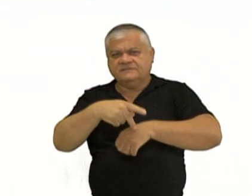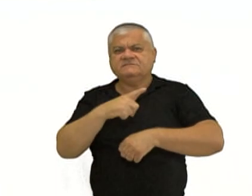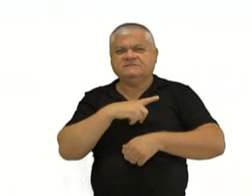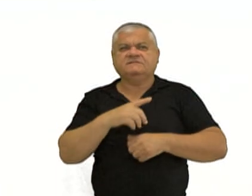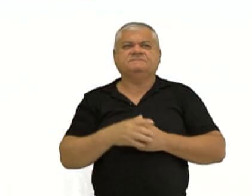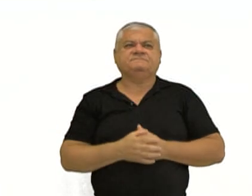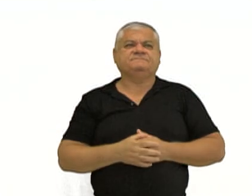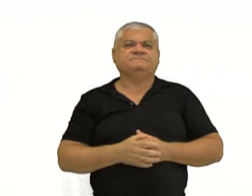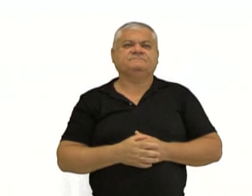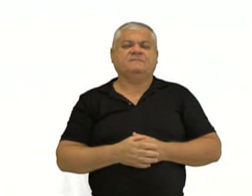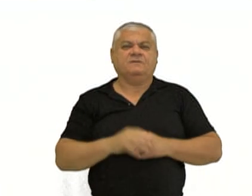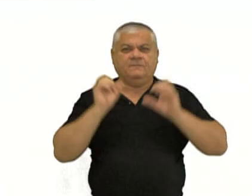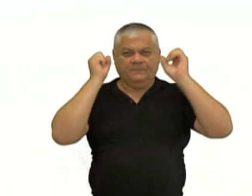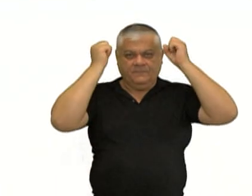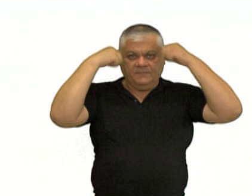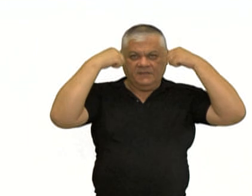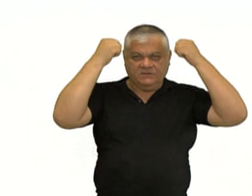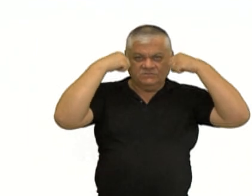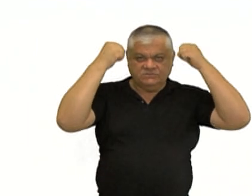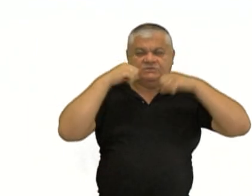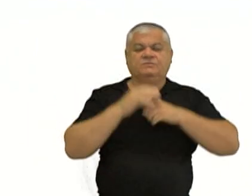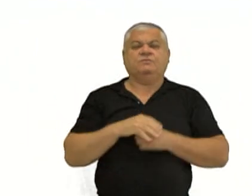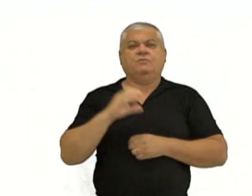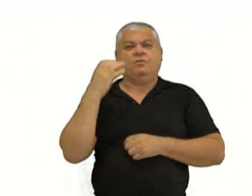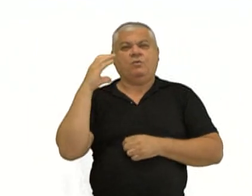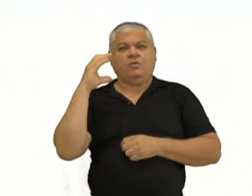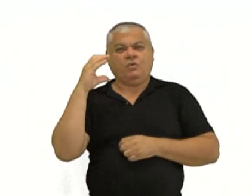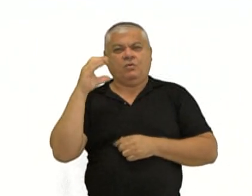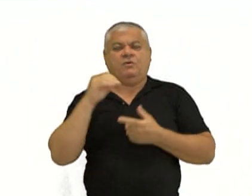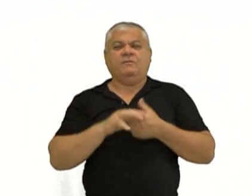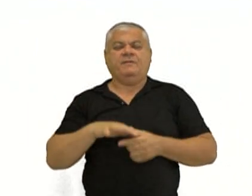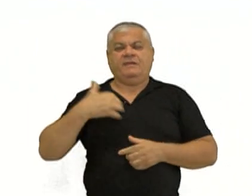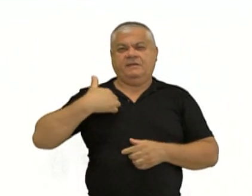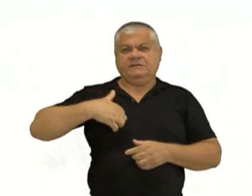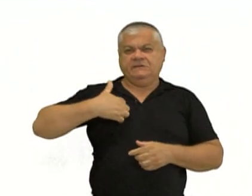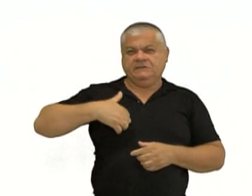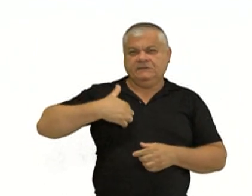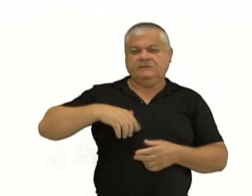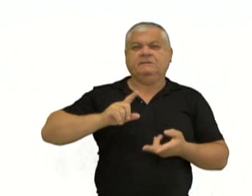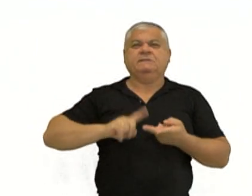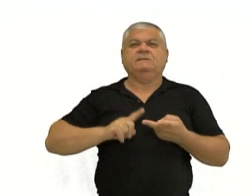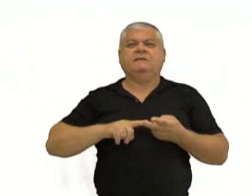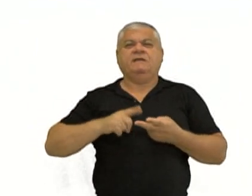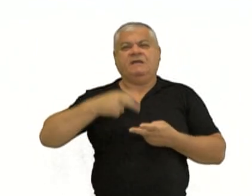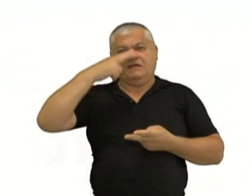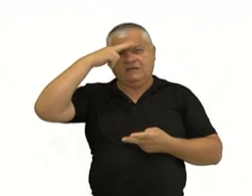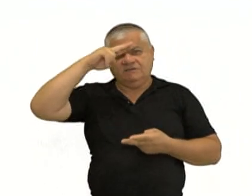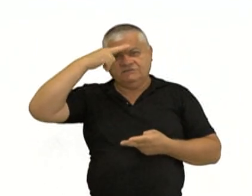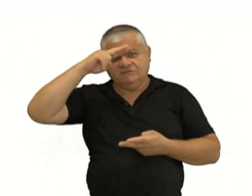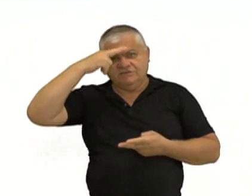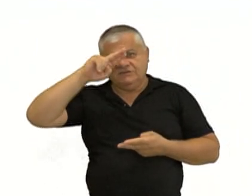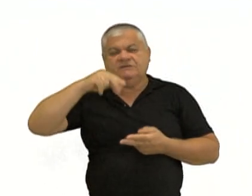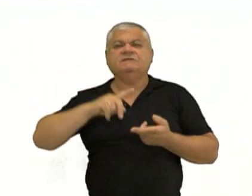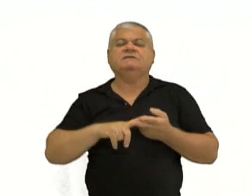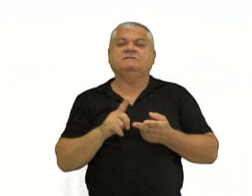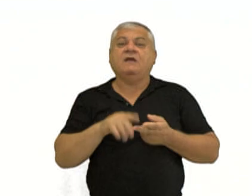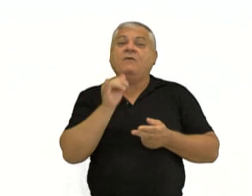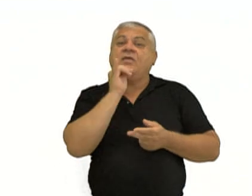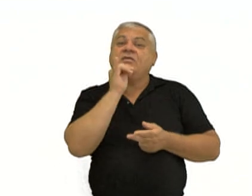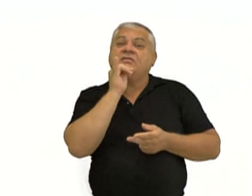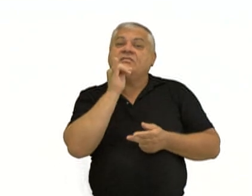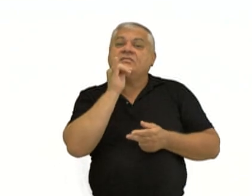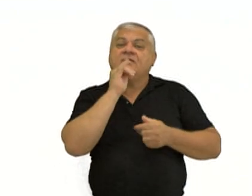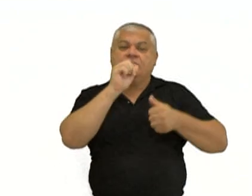americano, né? O México, a Colômbia, a Argentina, o Haiti. Então são exemplos